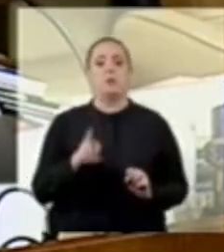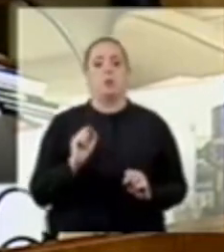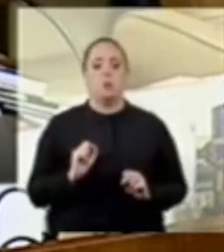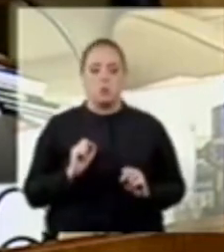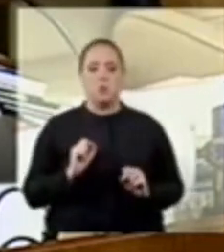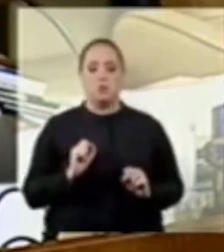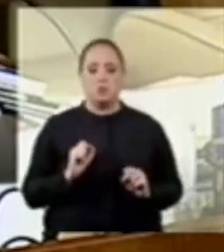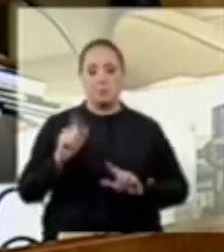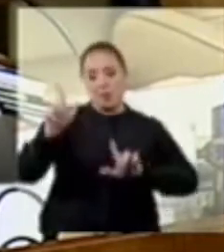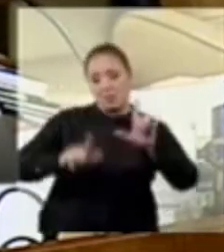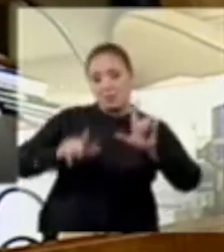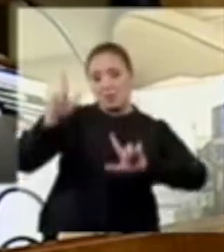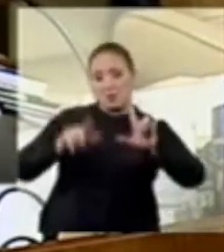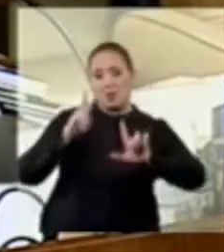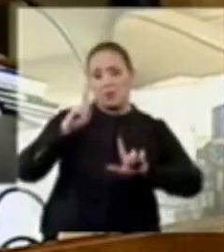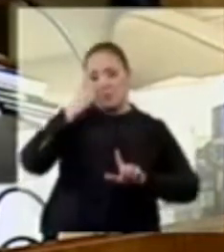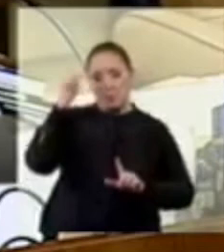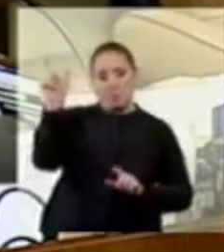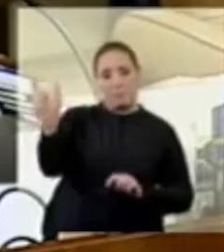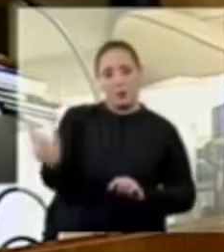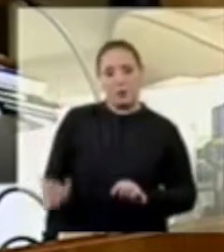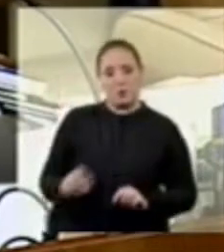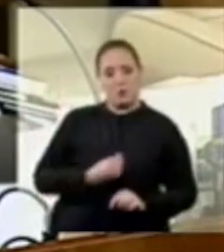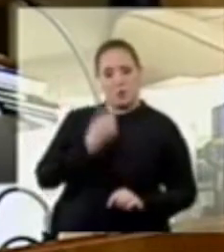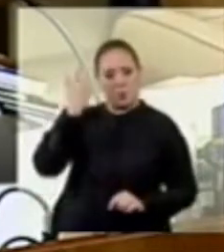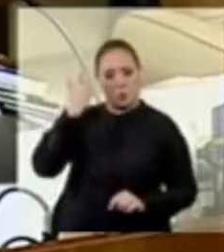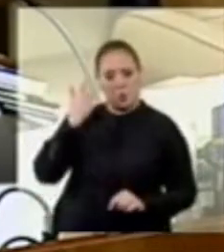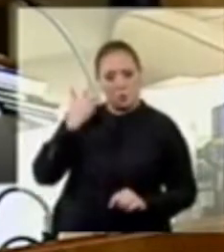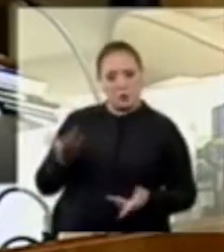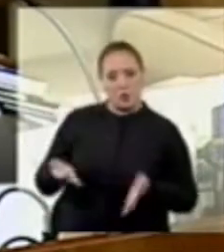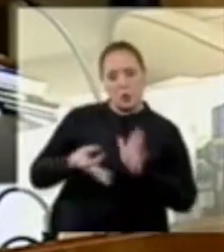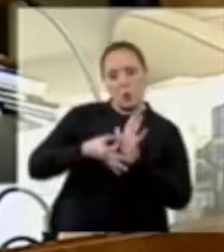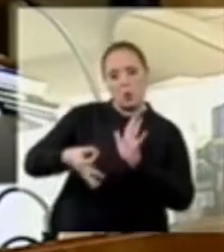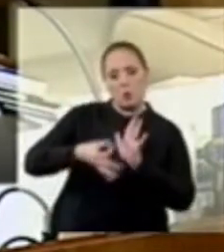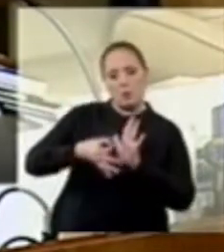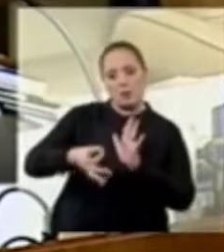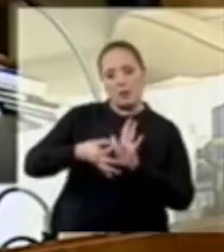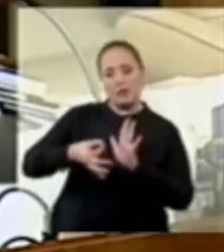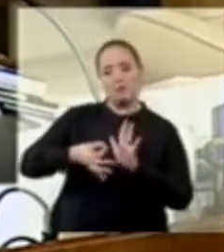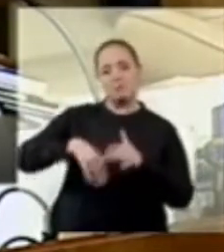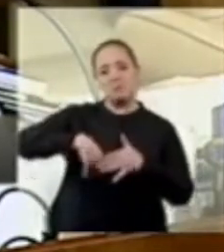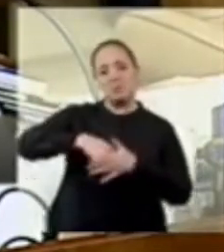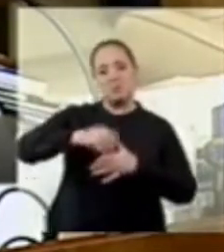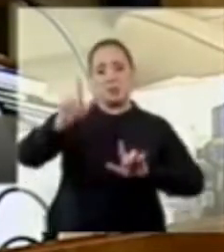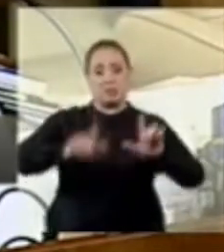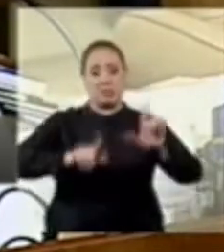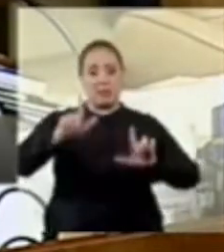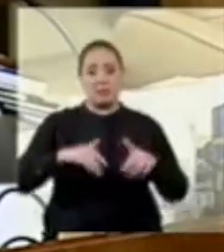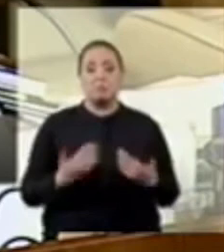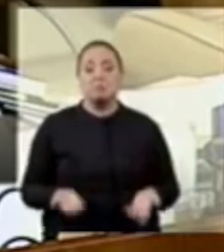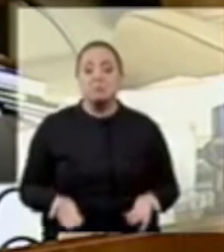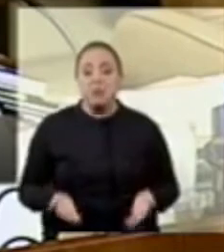pela televisão o jogador fazendo os comentários nos jogos de futebol tanto além da perda